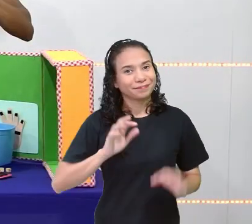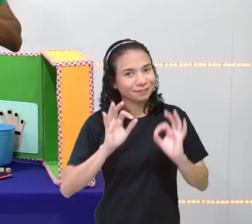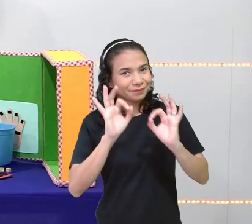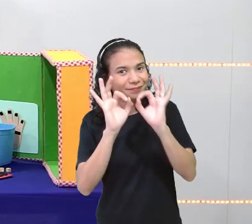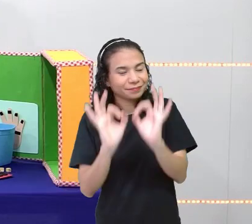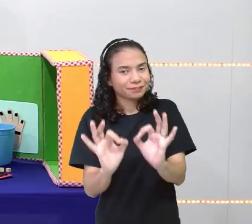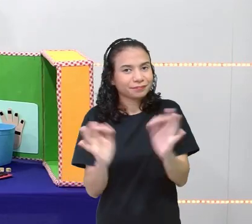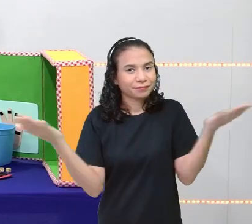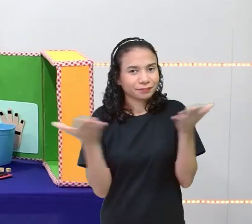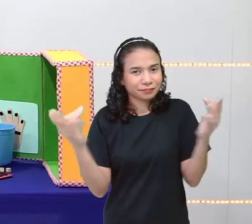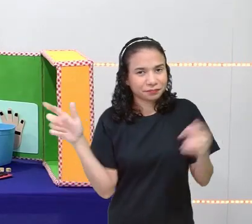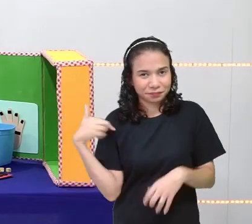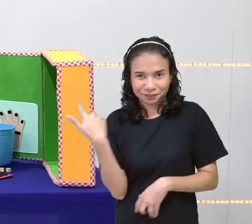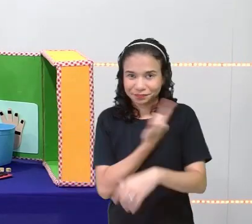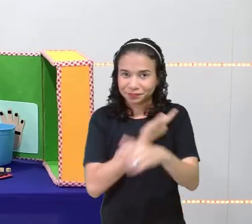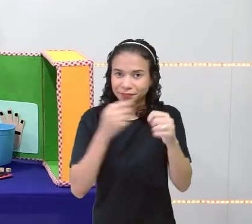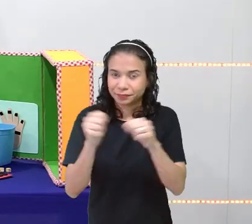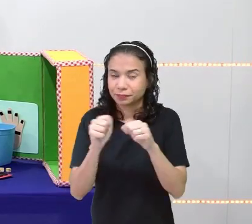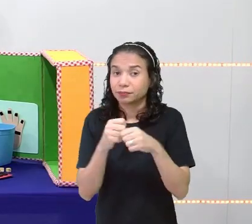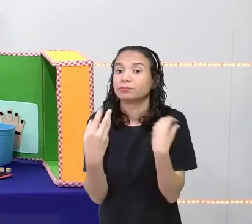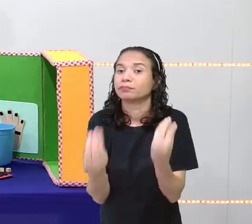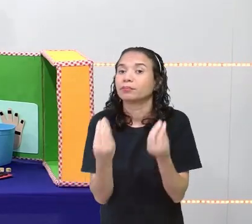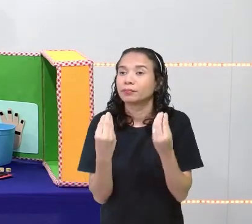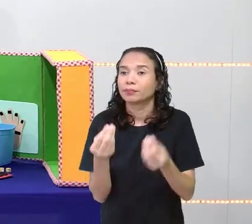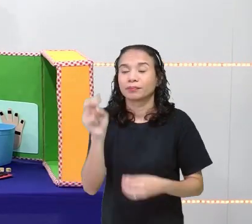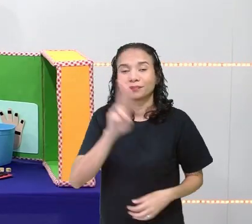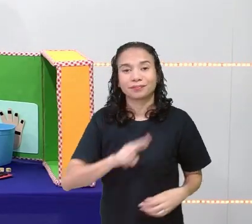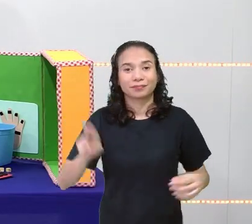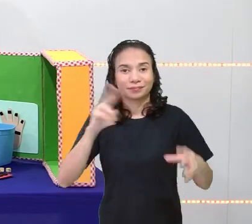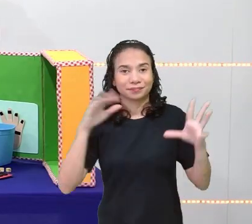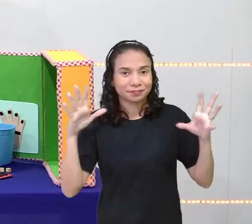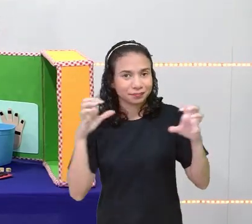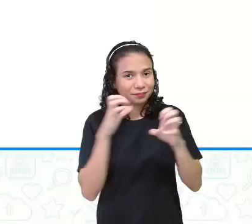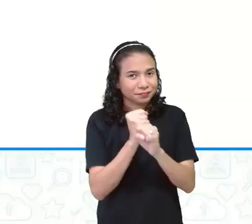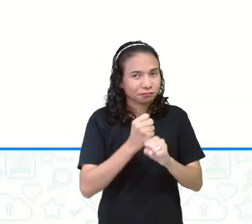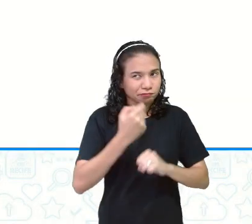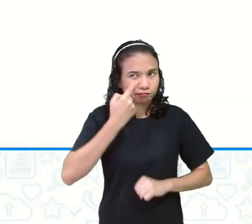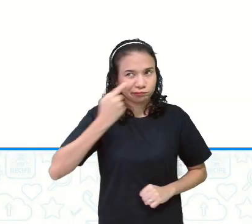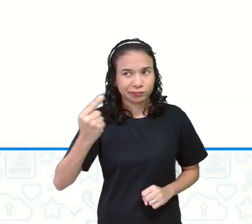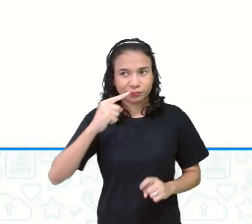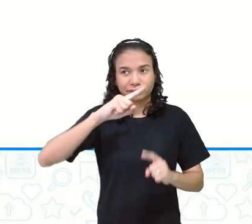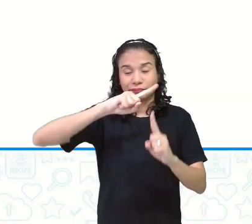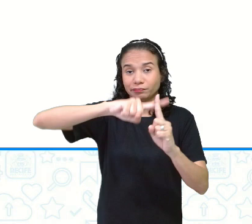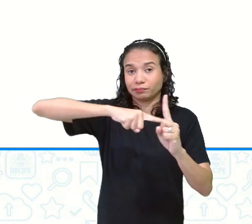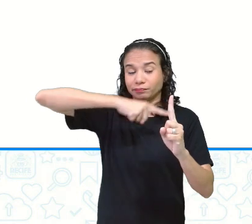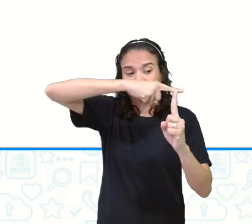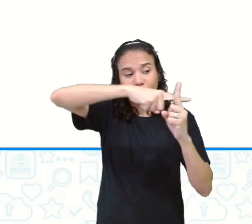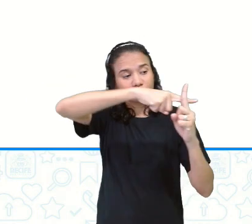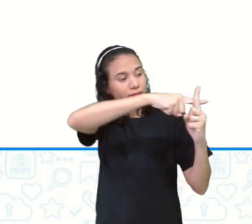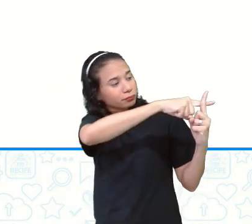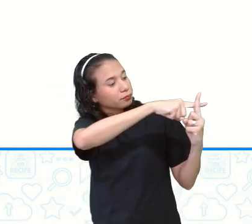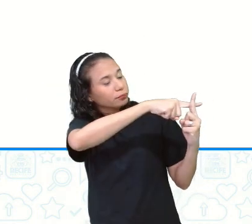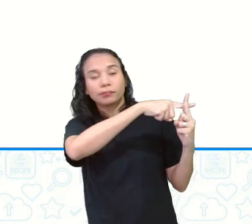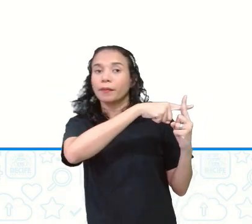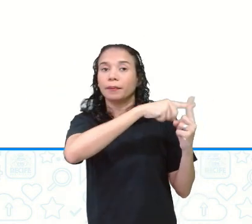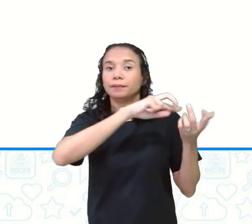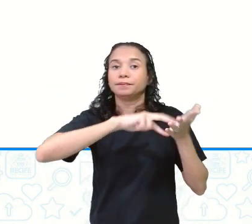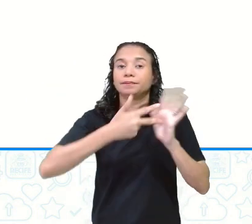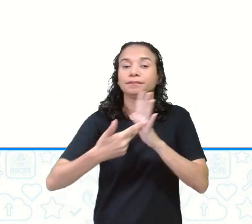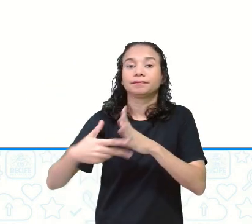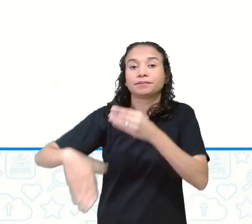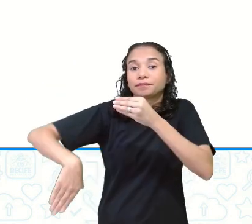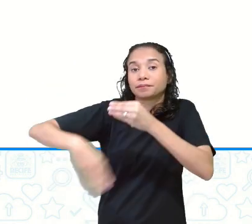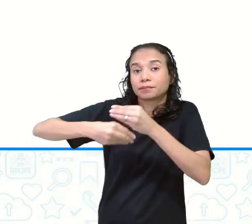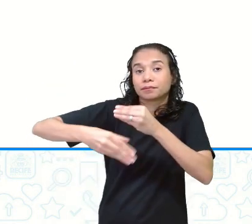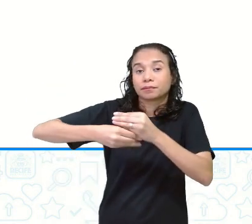Agora vamos fazer isso como? Como um quiz, né? E esse é o sinal da adição. O sinal que representa a adição.